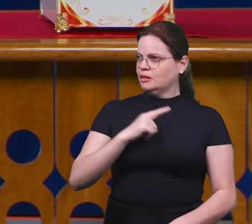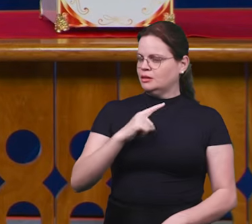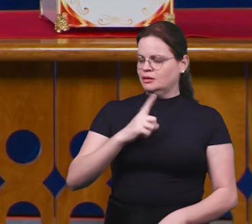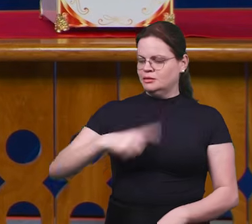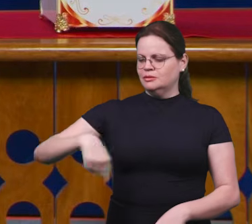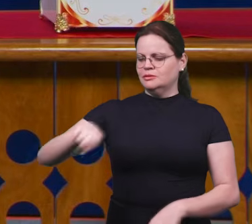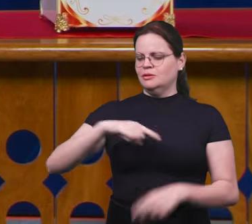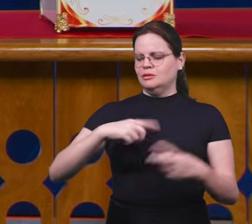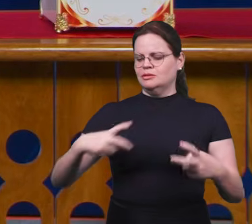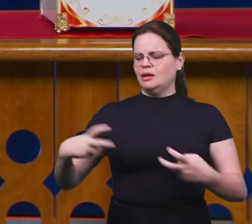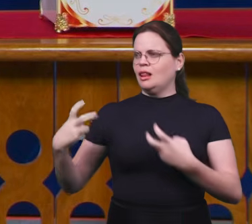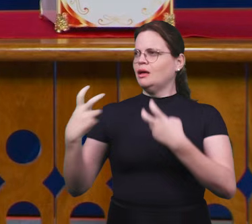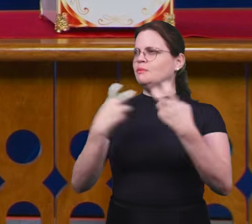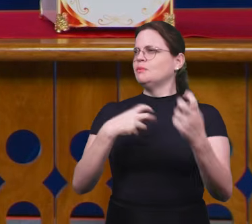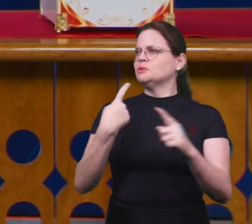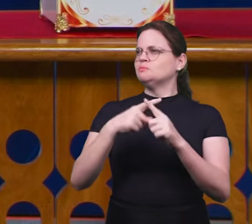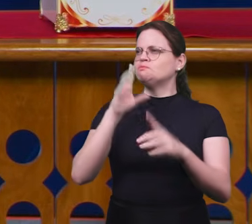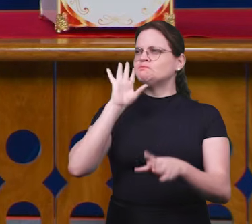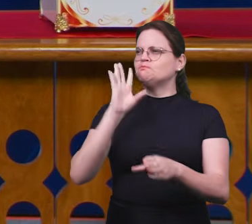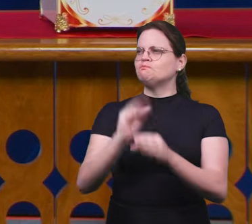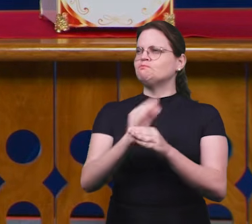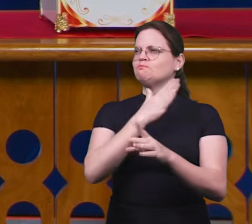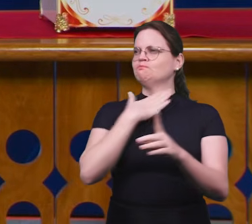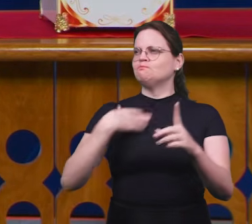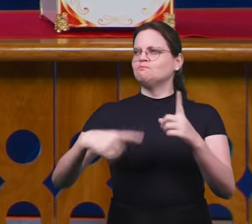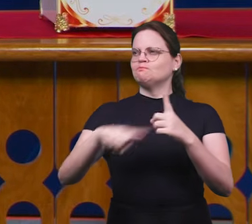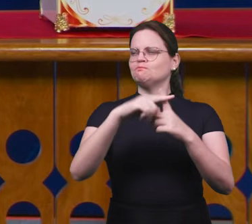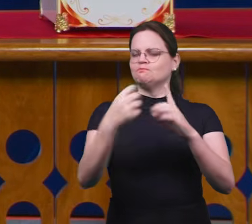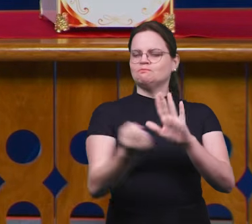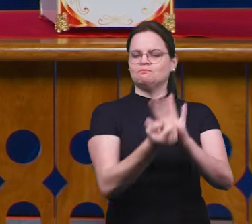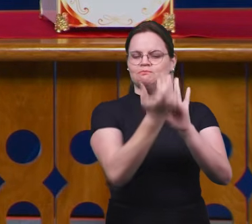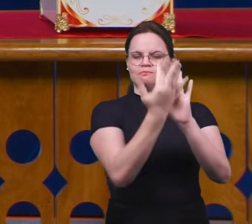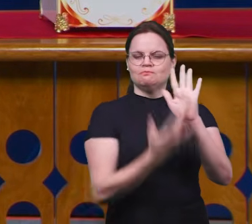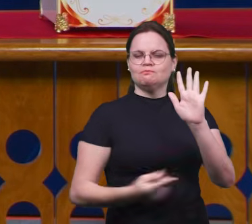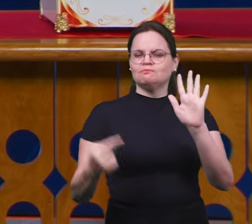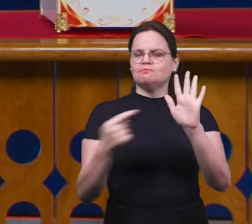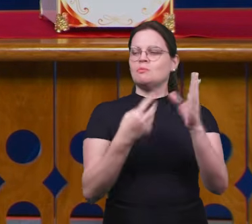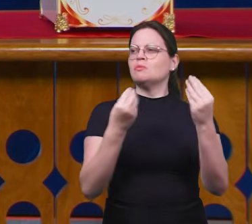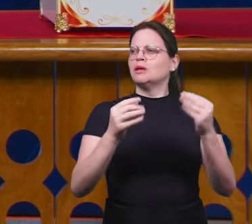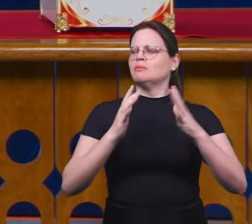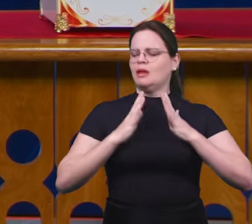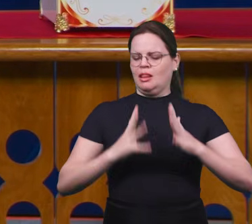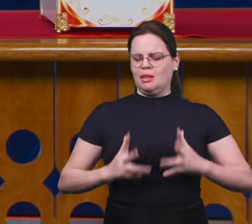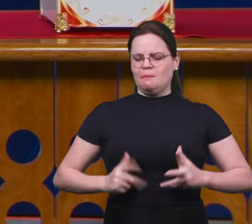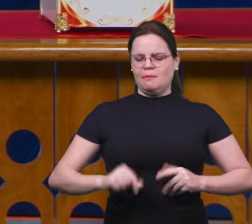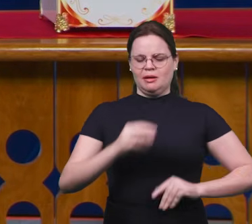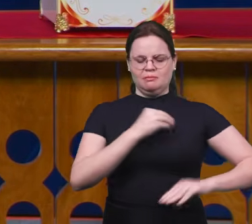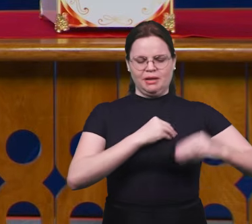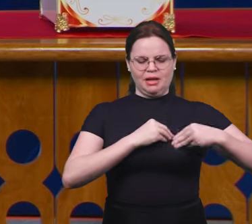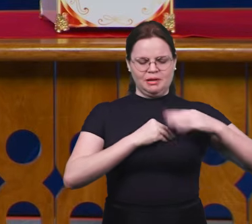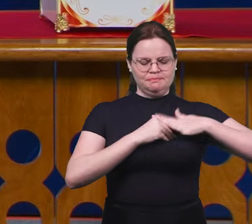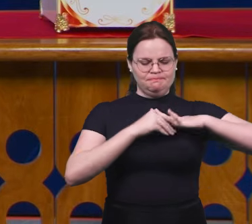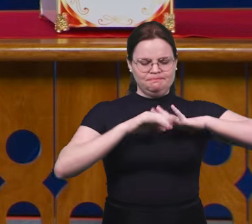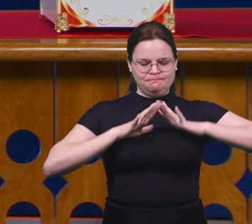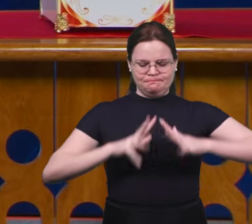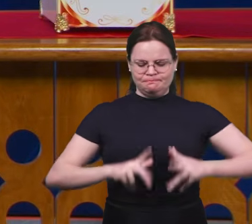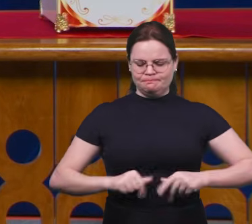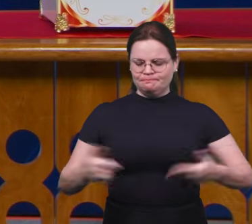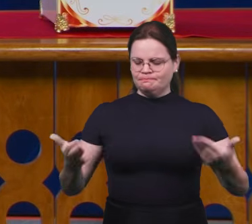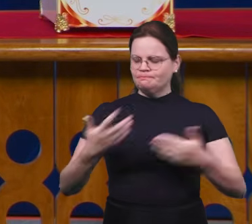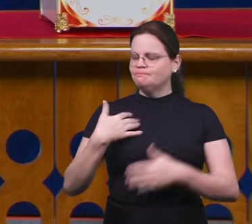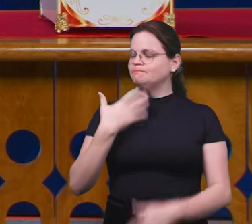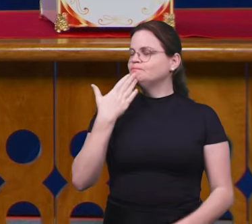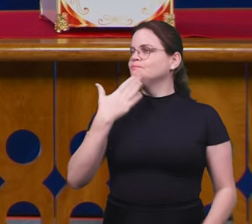Jesus. Sangue derramado para a purificação dos nossos pecados. E nos achegamos a Ti,